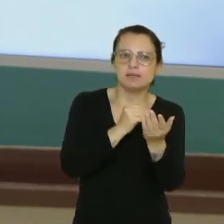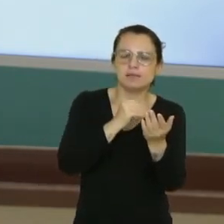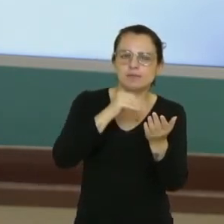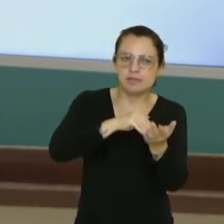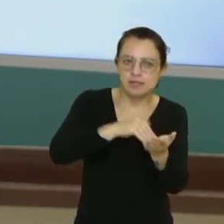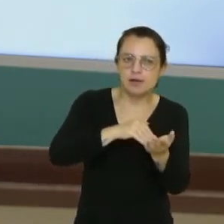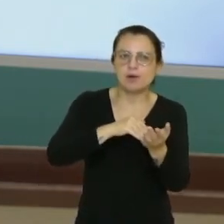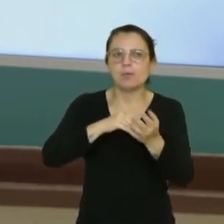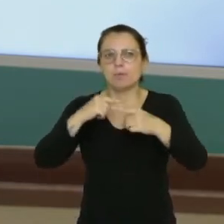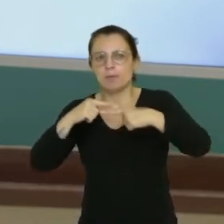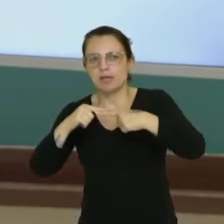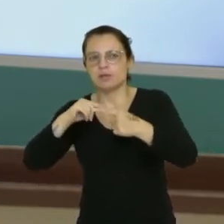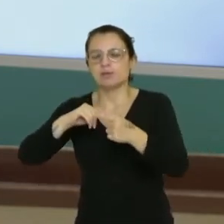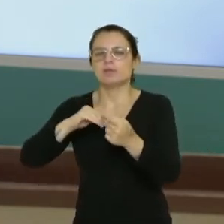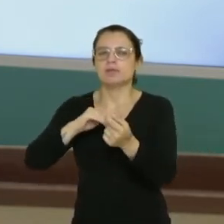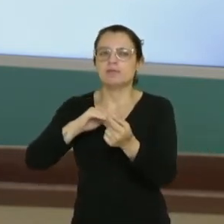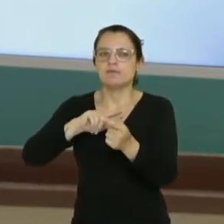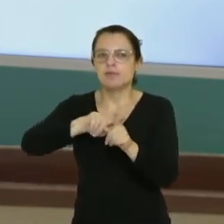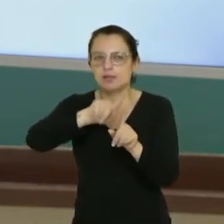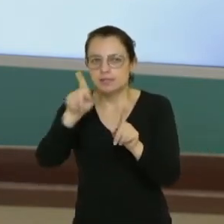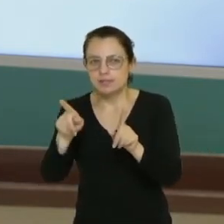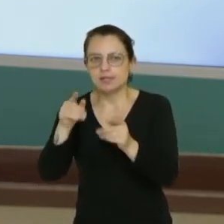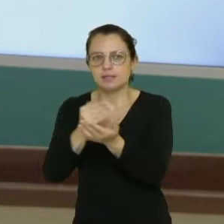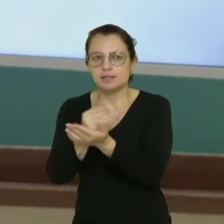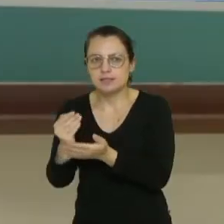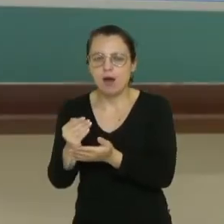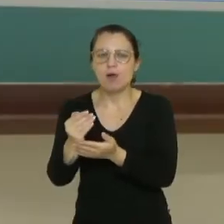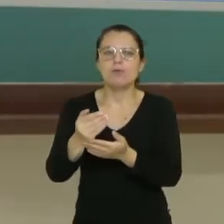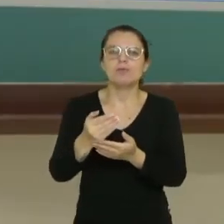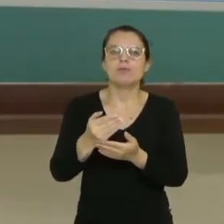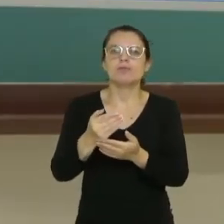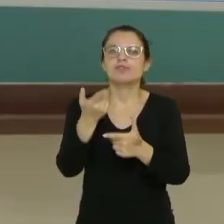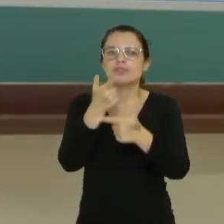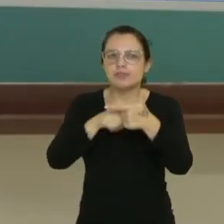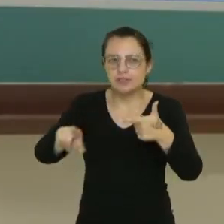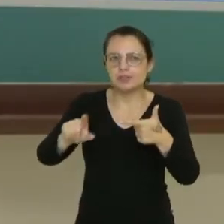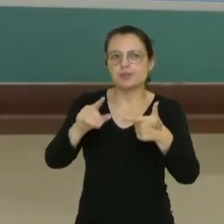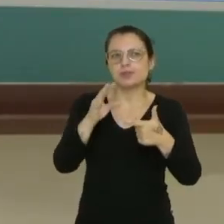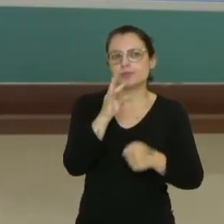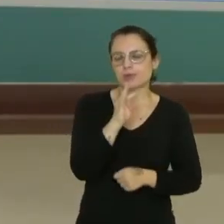salientar que esses e aqui no sistema internacional de medida